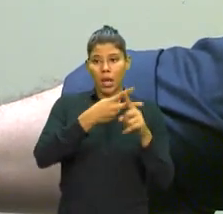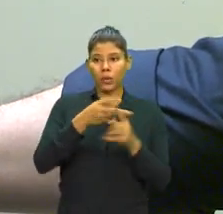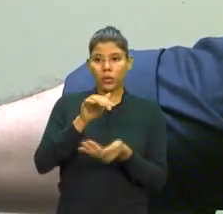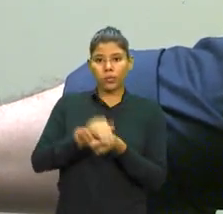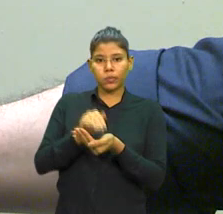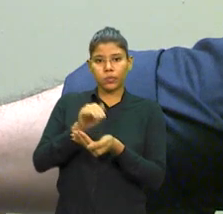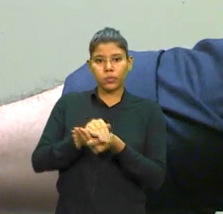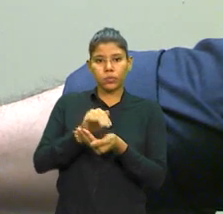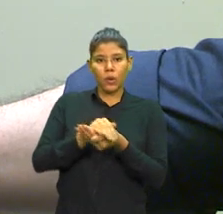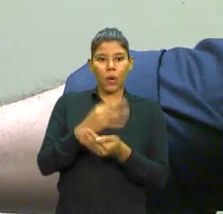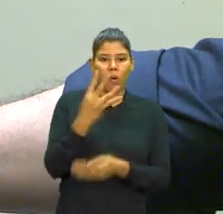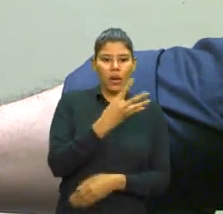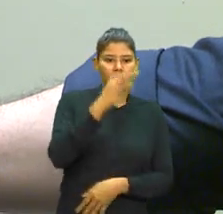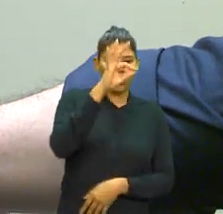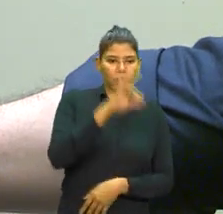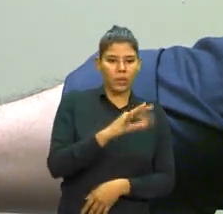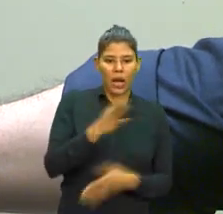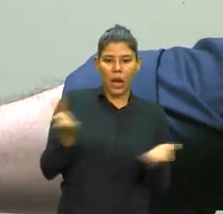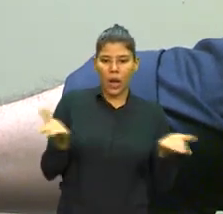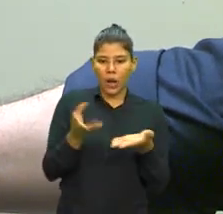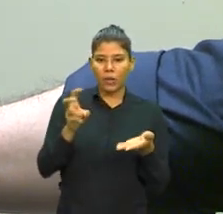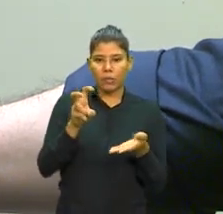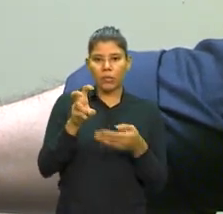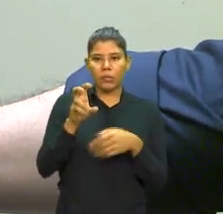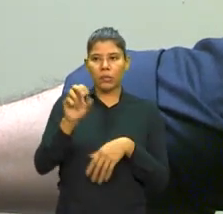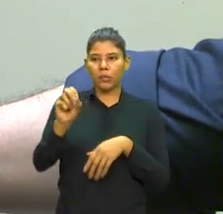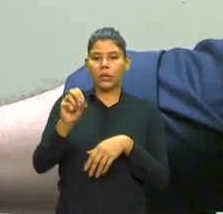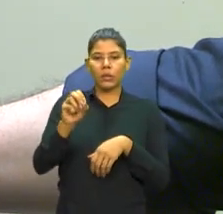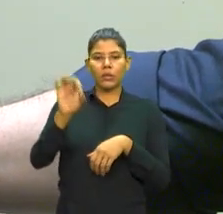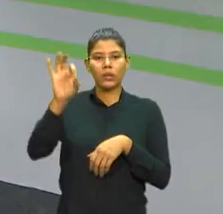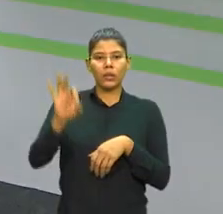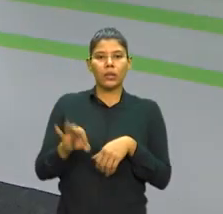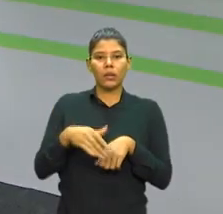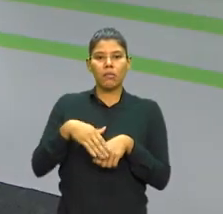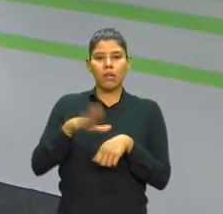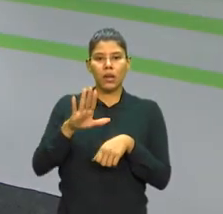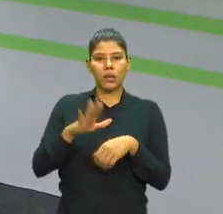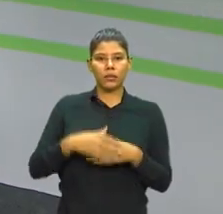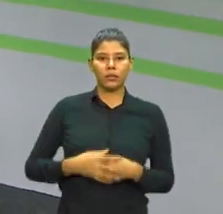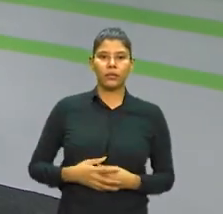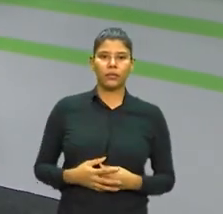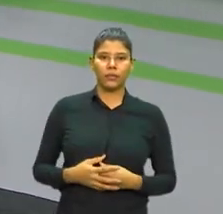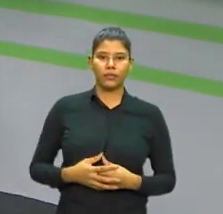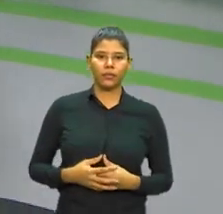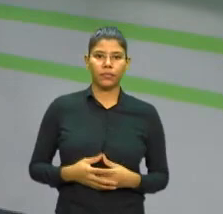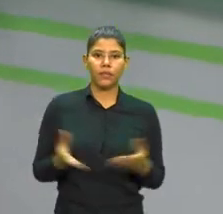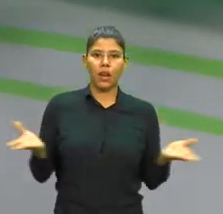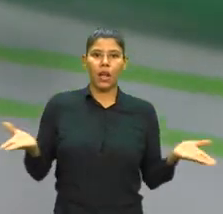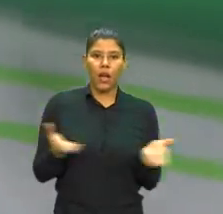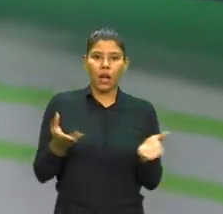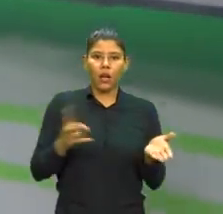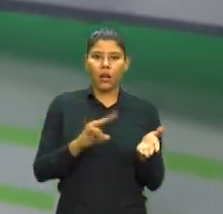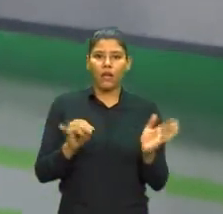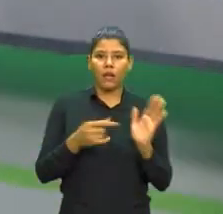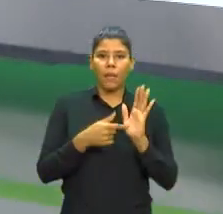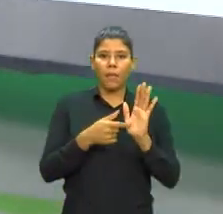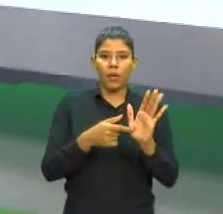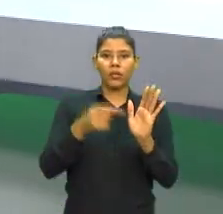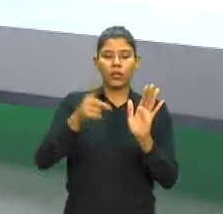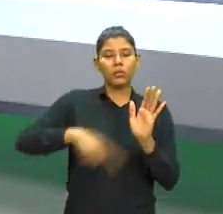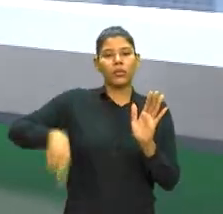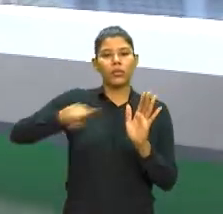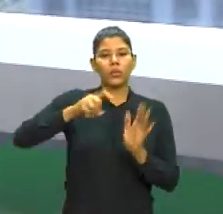para 57% de abril de 2020 para junho de 2021 agora a gente vai mostrar aqui no telão os números